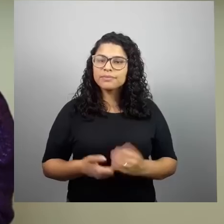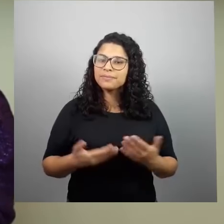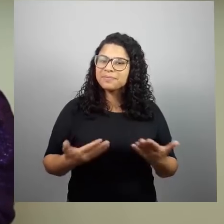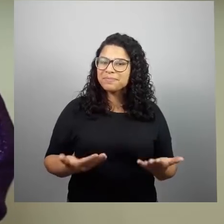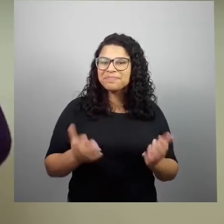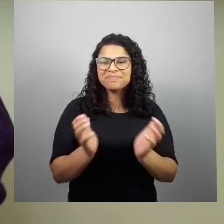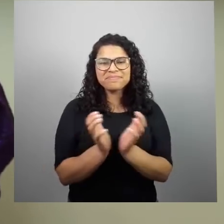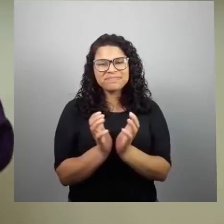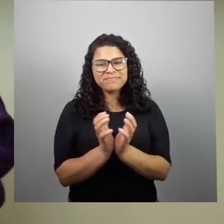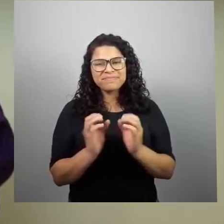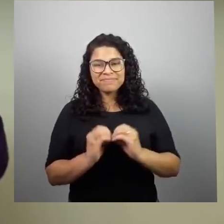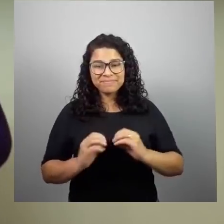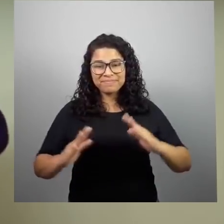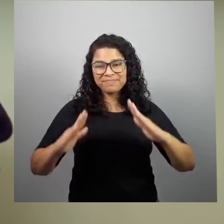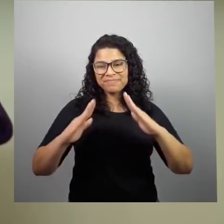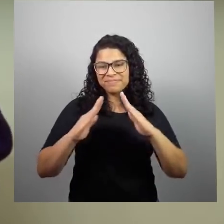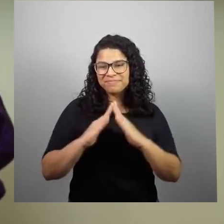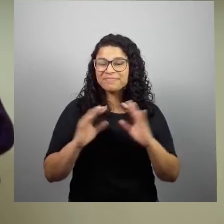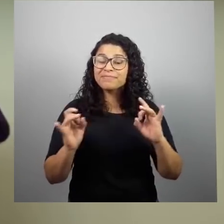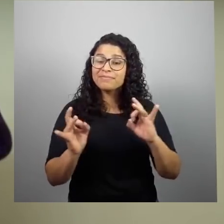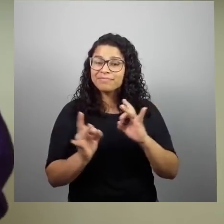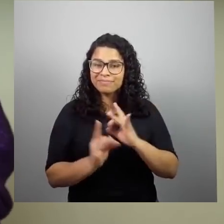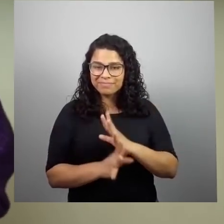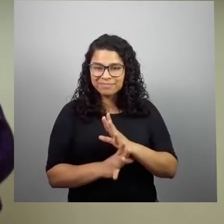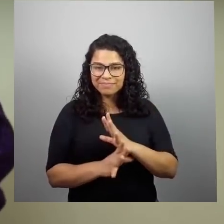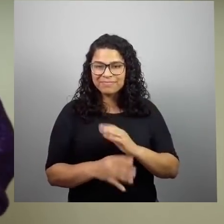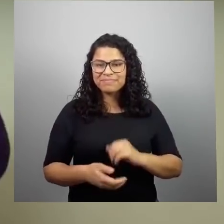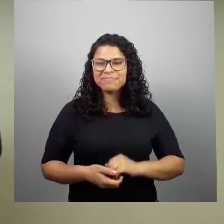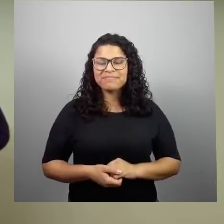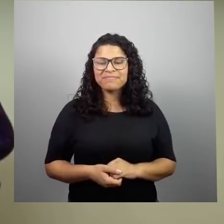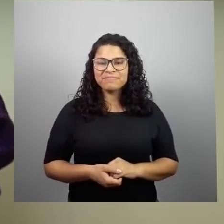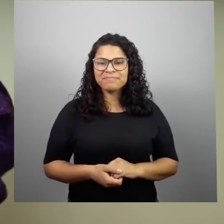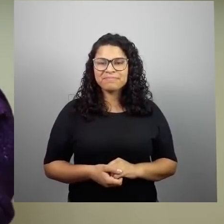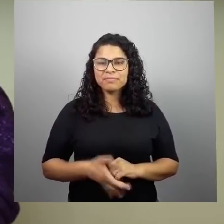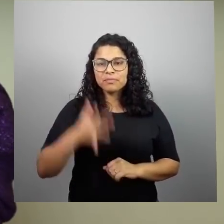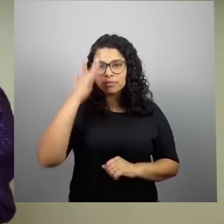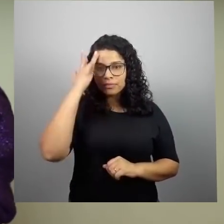E é isso aí, turminha! Esse foi mais um programa Saberes em